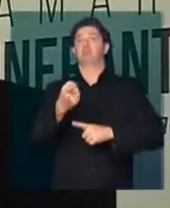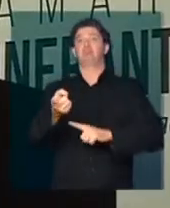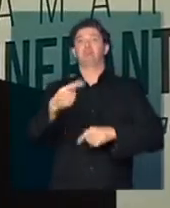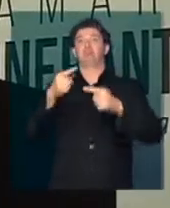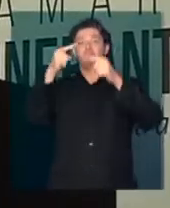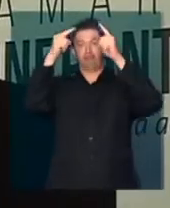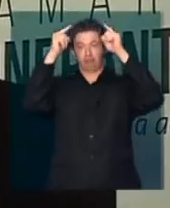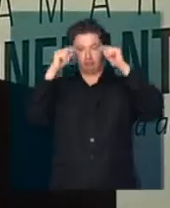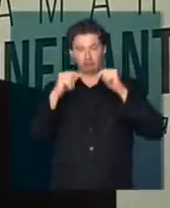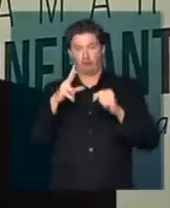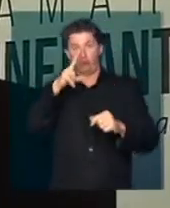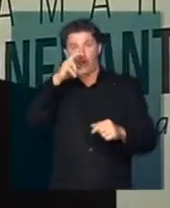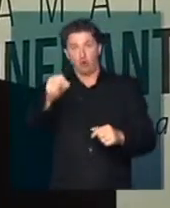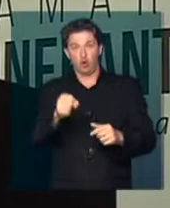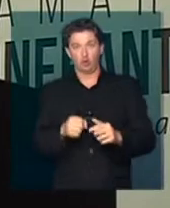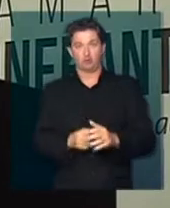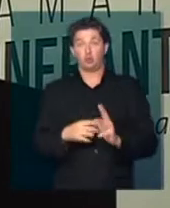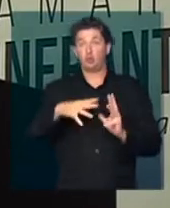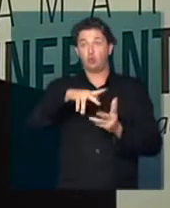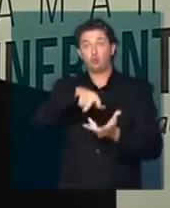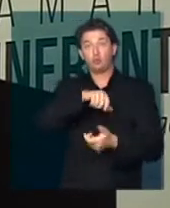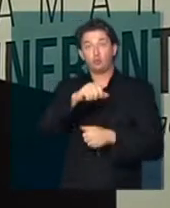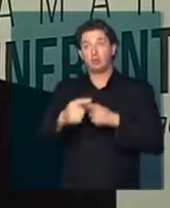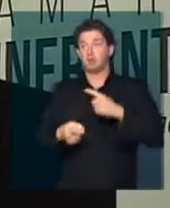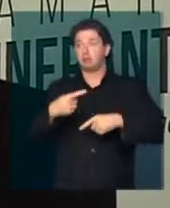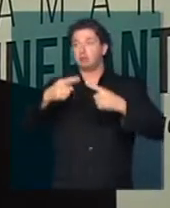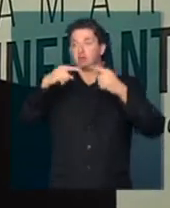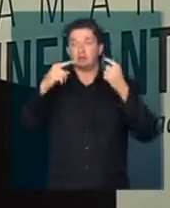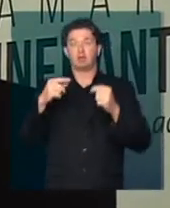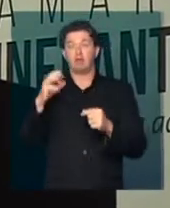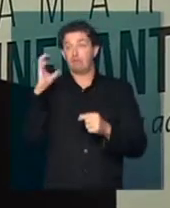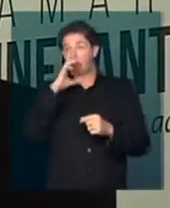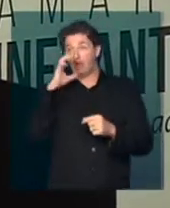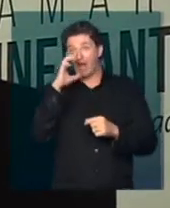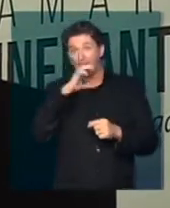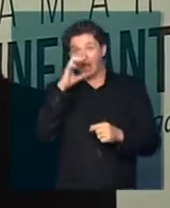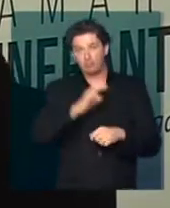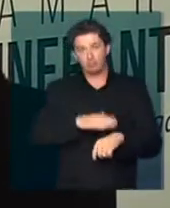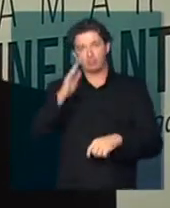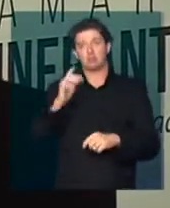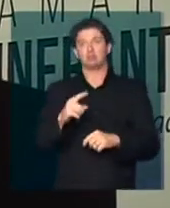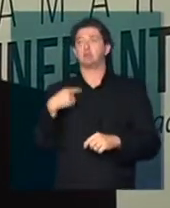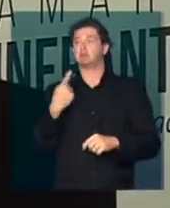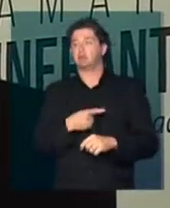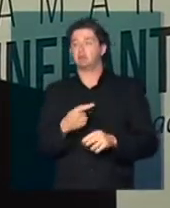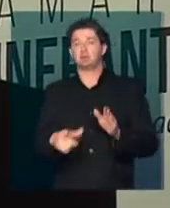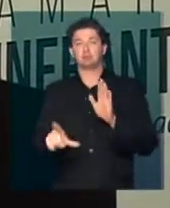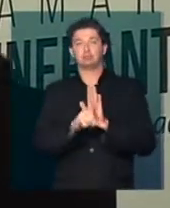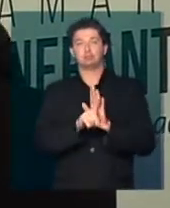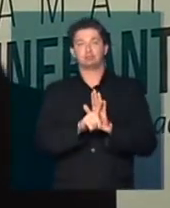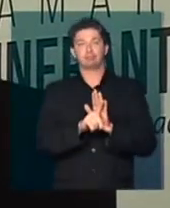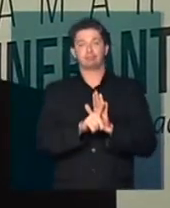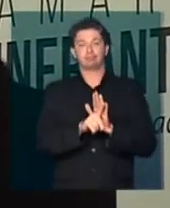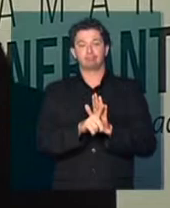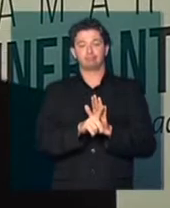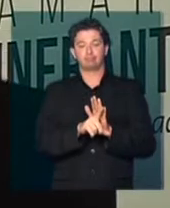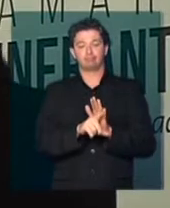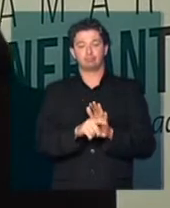evolui assustadoramente. O mundo se transforma numa velocidade muito grande. E nós temos legislações que